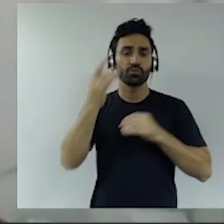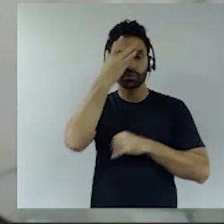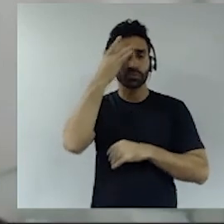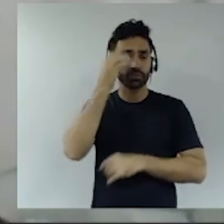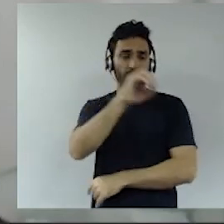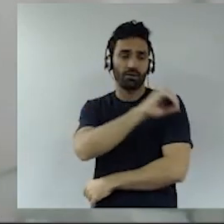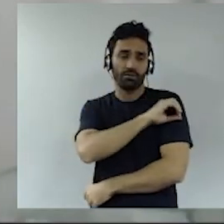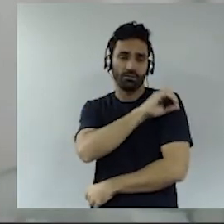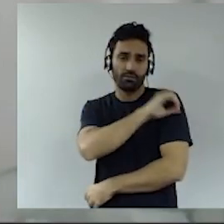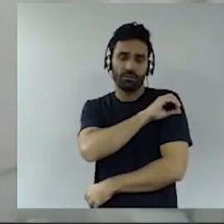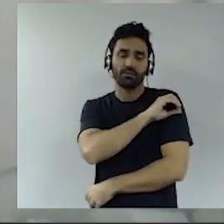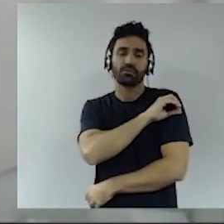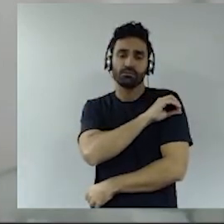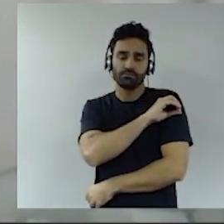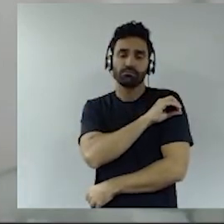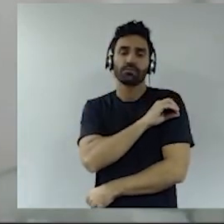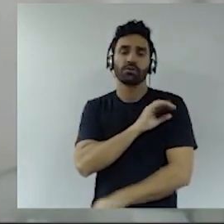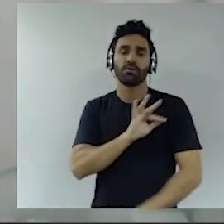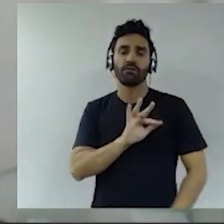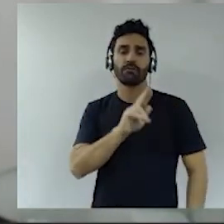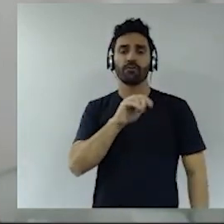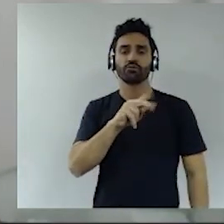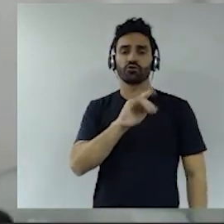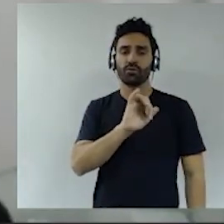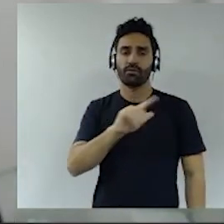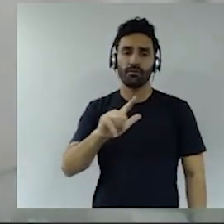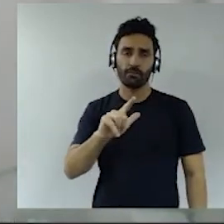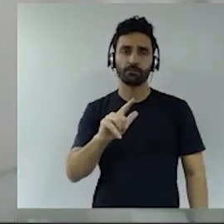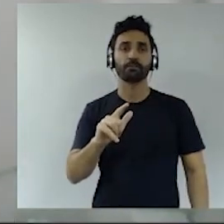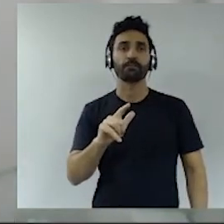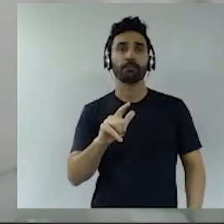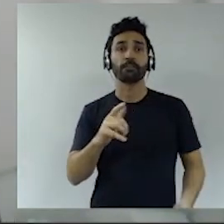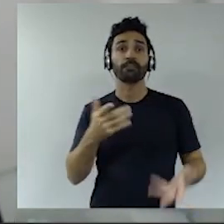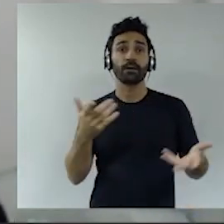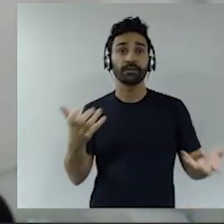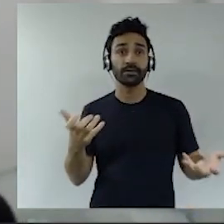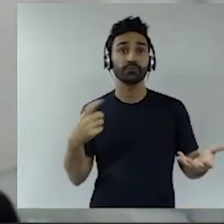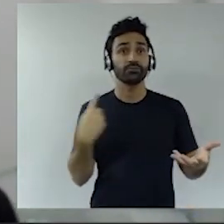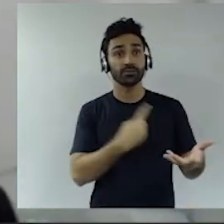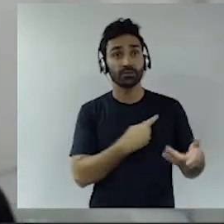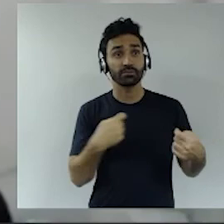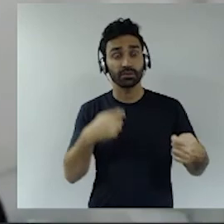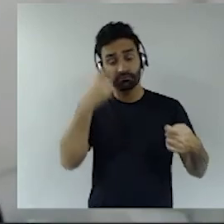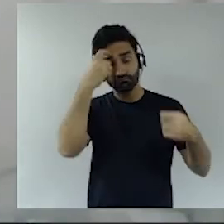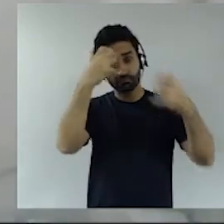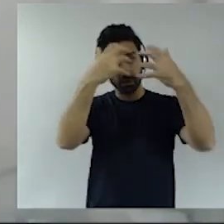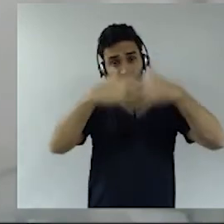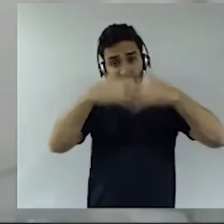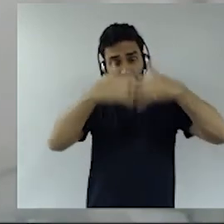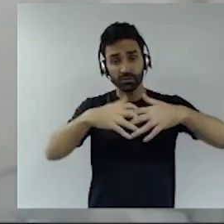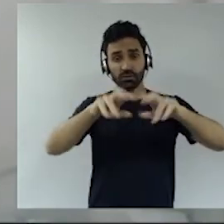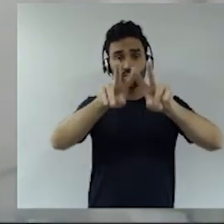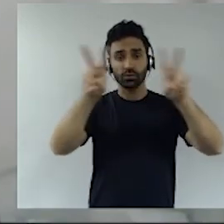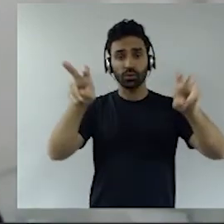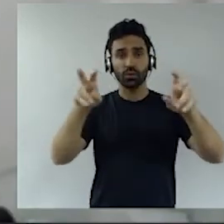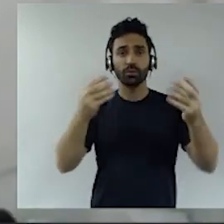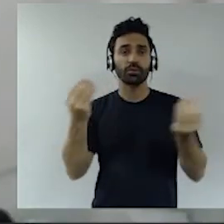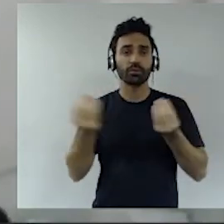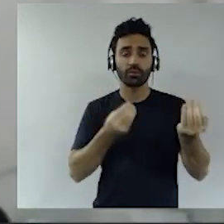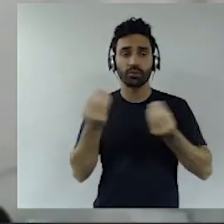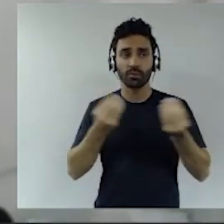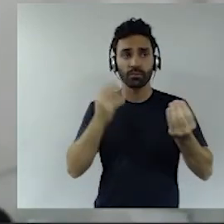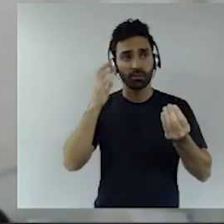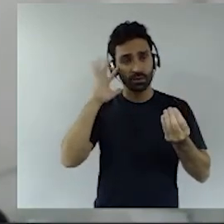analfabetos funcionais, pelo menos. E isso faz com que a gente reflita a respeito do acerto da